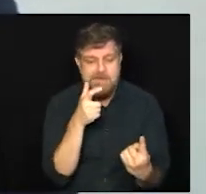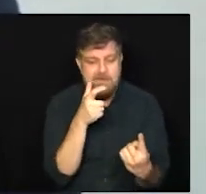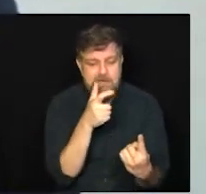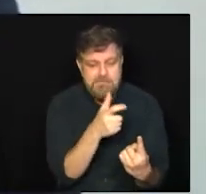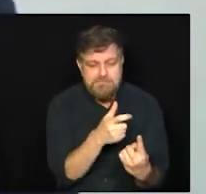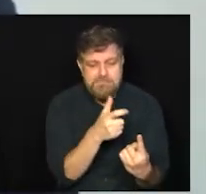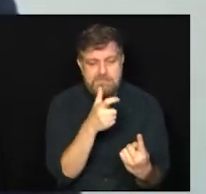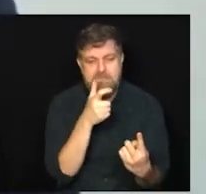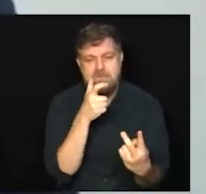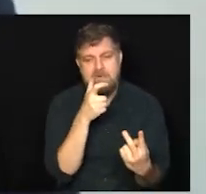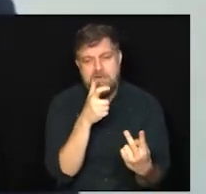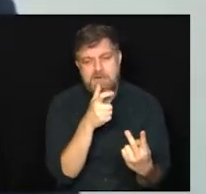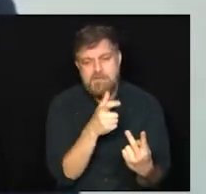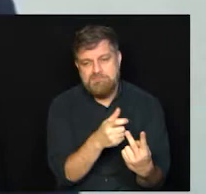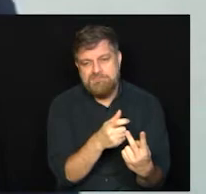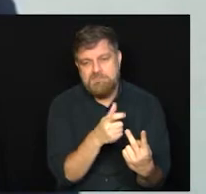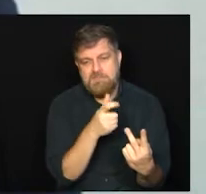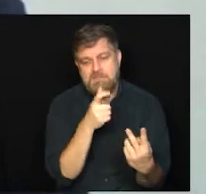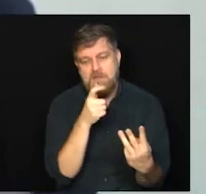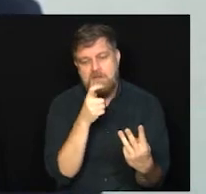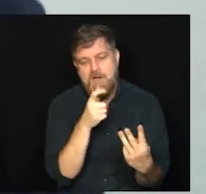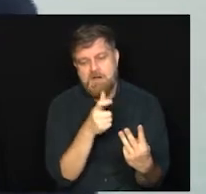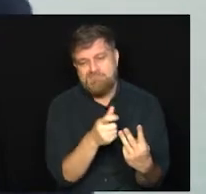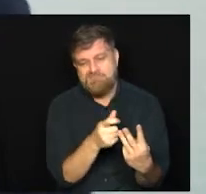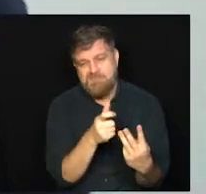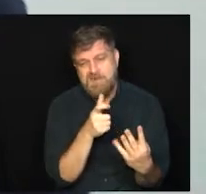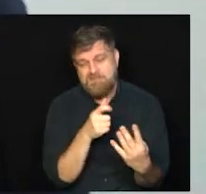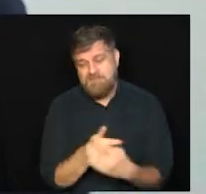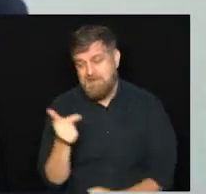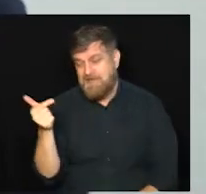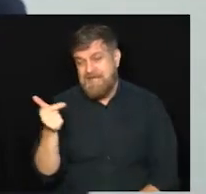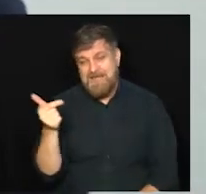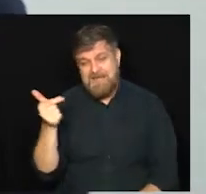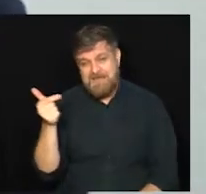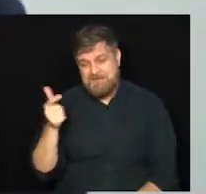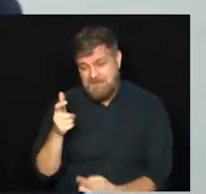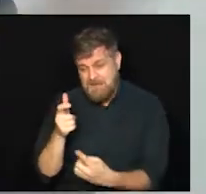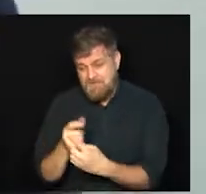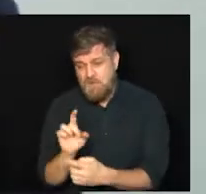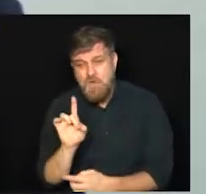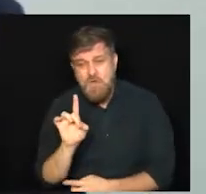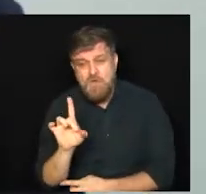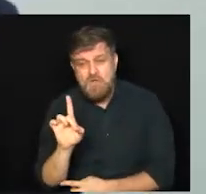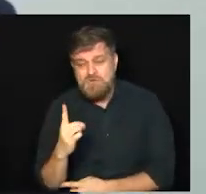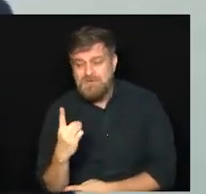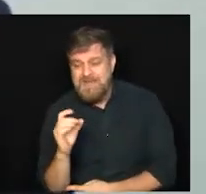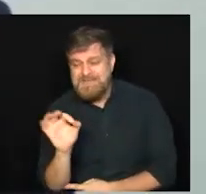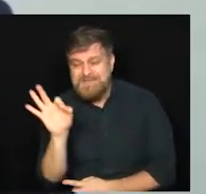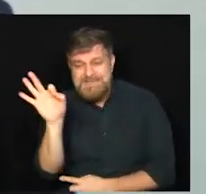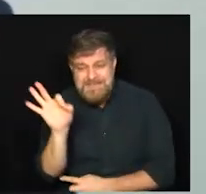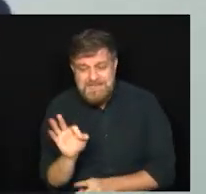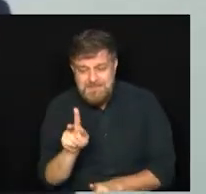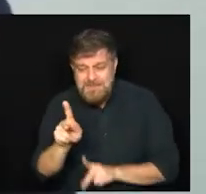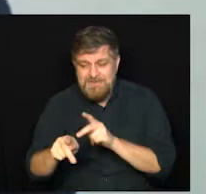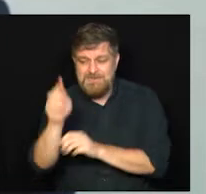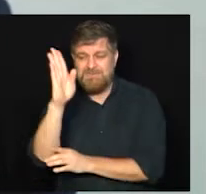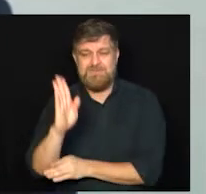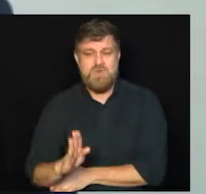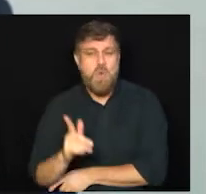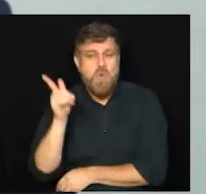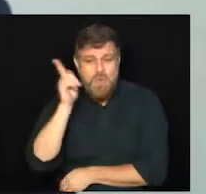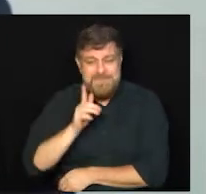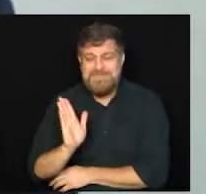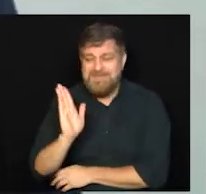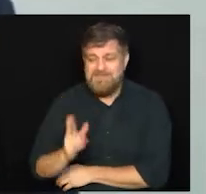de todos, né? A vacinação, a segunda dose está só 10% da população, né? A gente sabe que